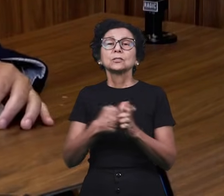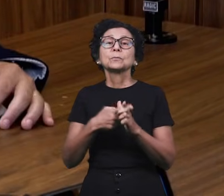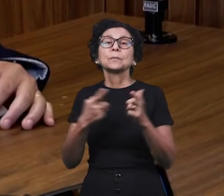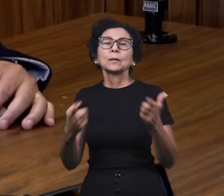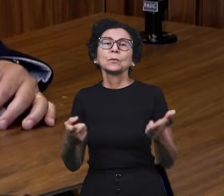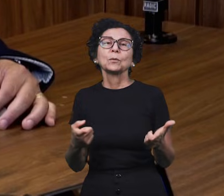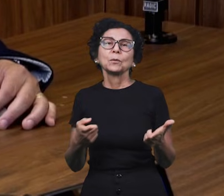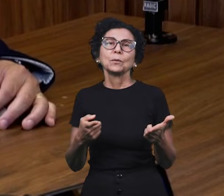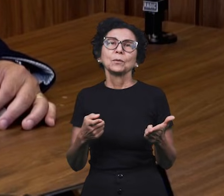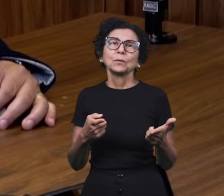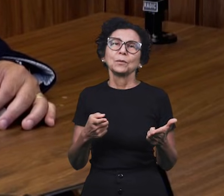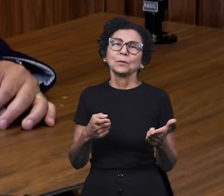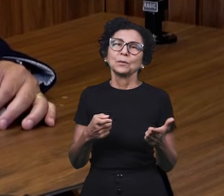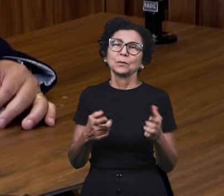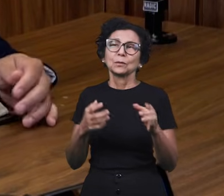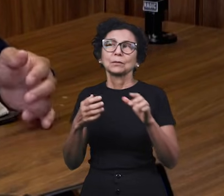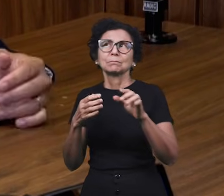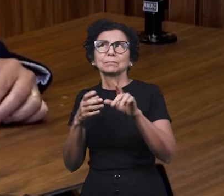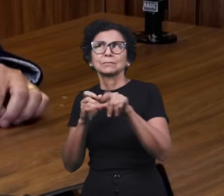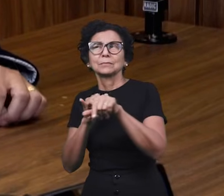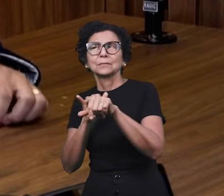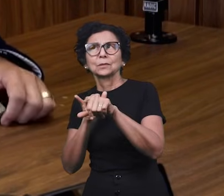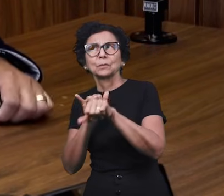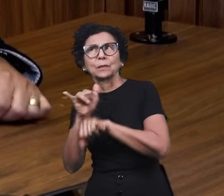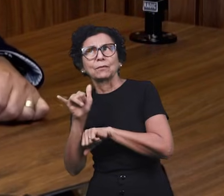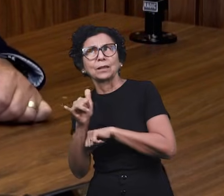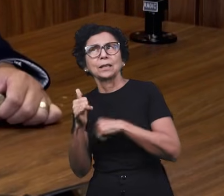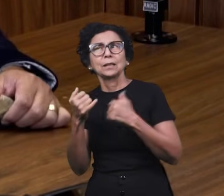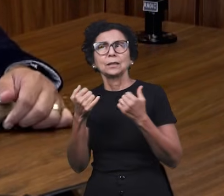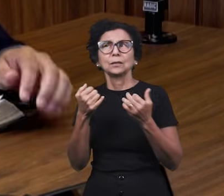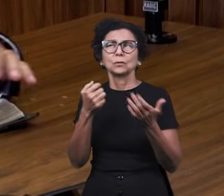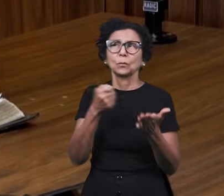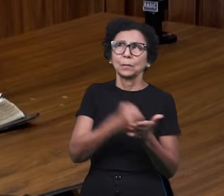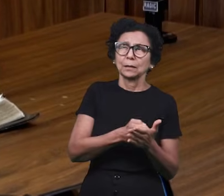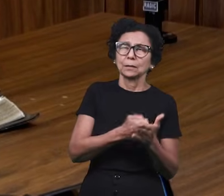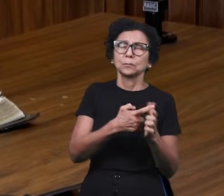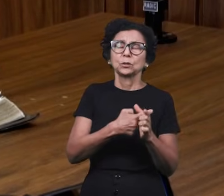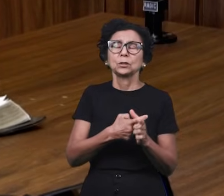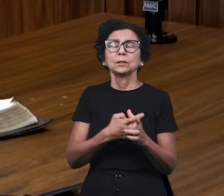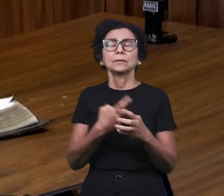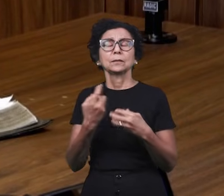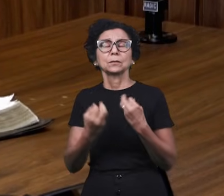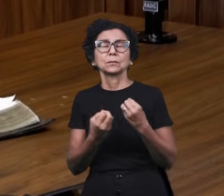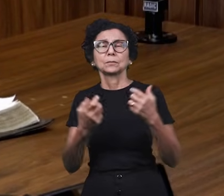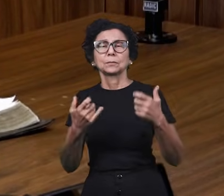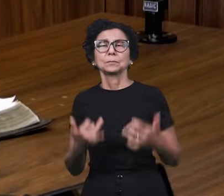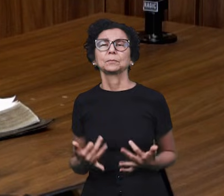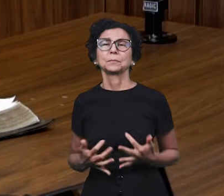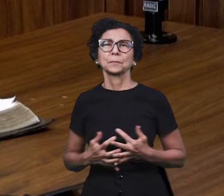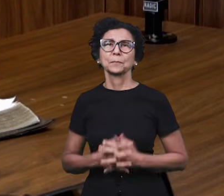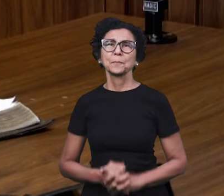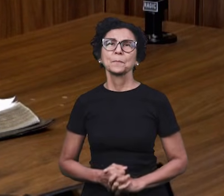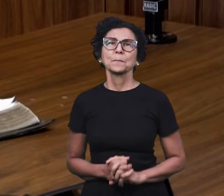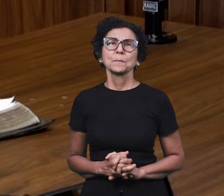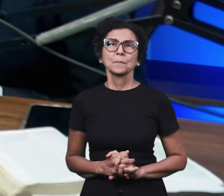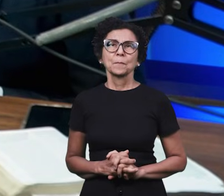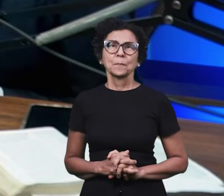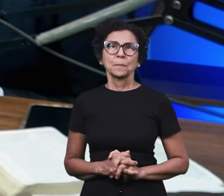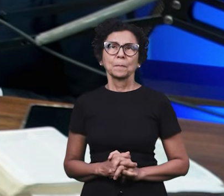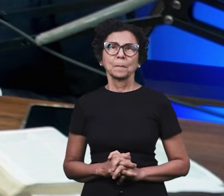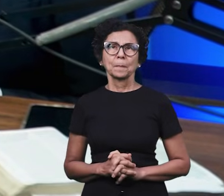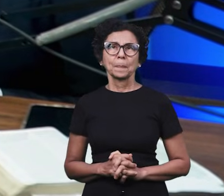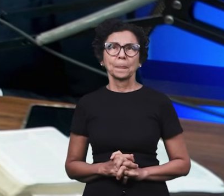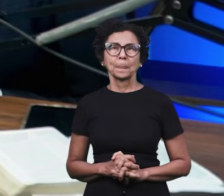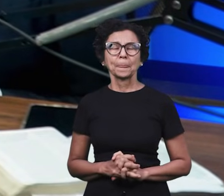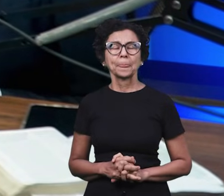pagamos, se não pagamos, ainda estamos devendo. Como é que podemos levar isso num parecer profético, pastor Fred? Eu achei bem